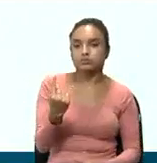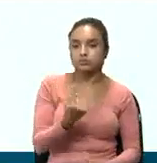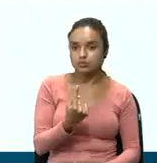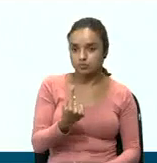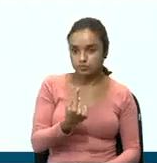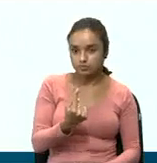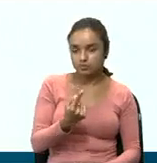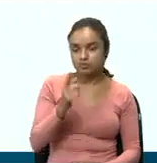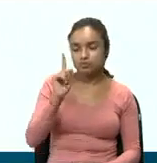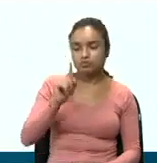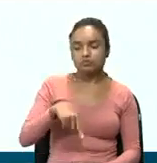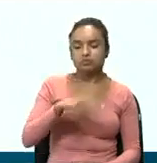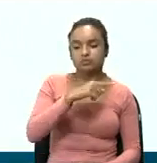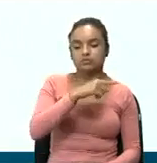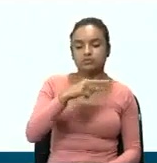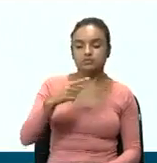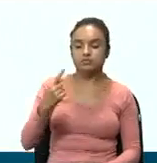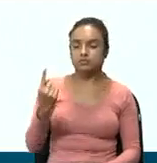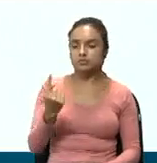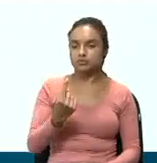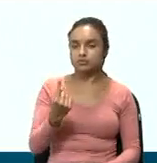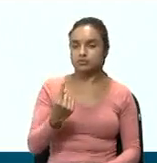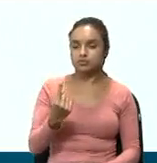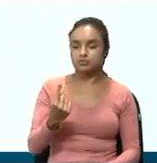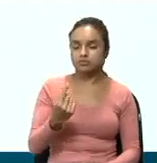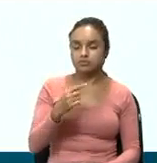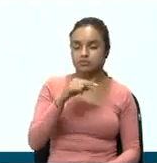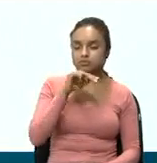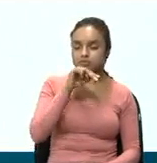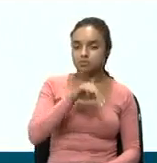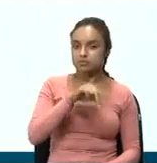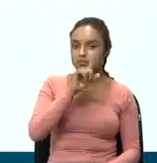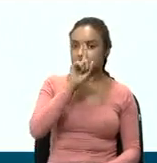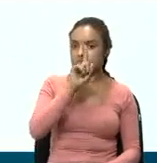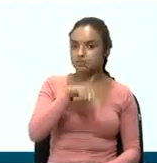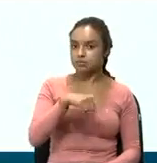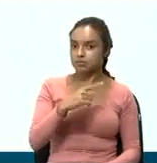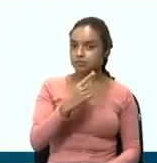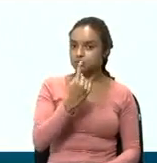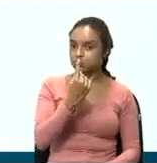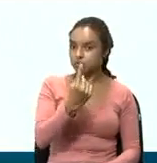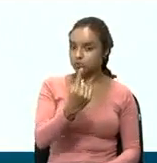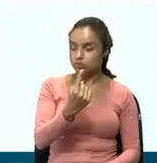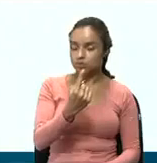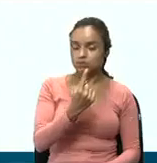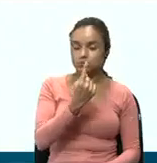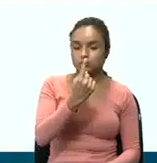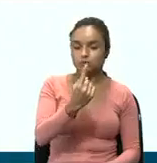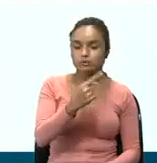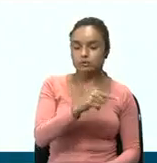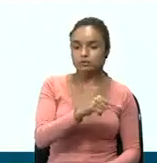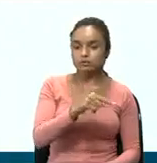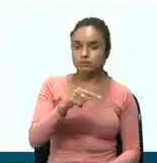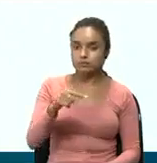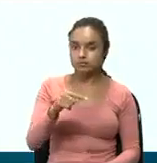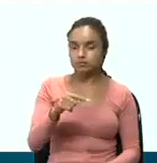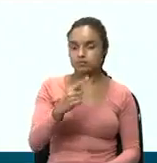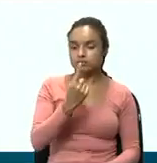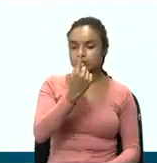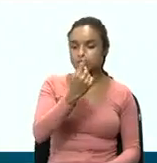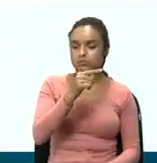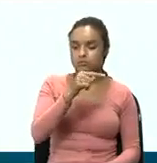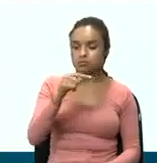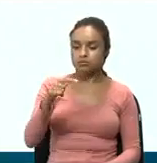elevado. Aqui, n vale 1, então 1 menos 1, que multiplica